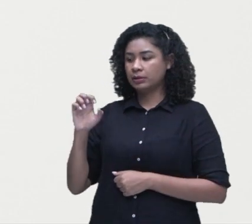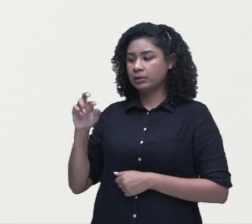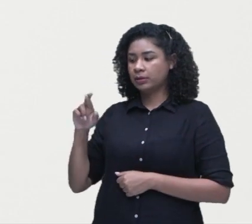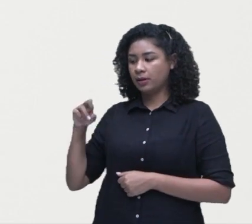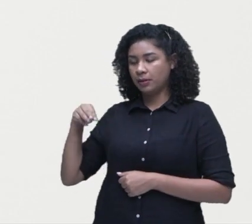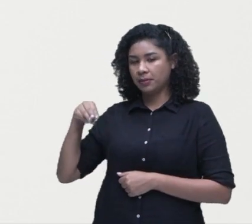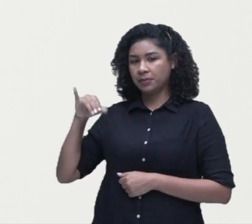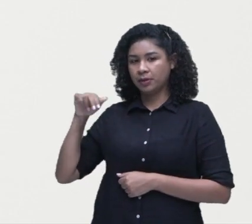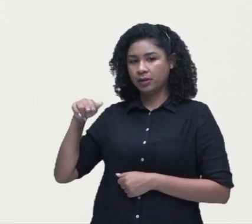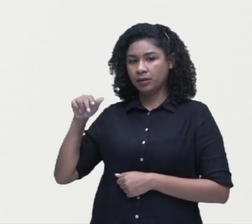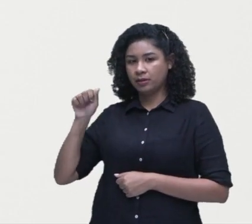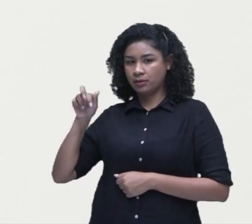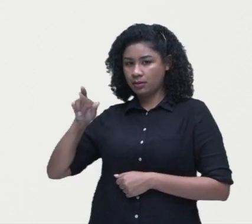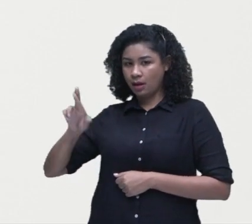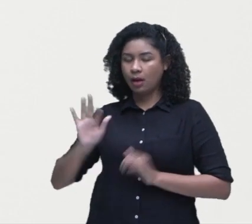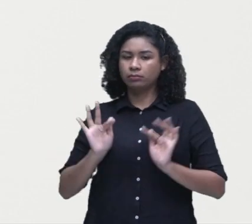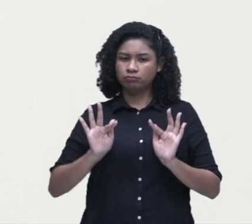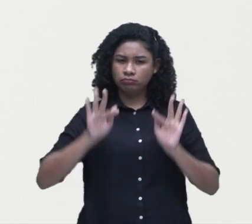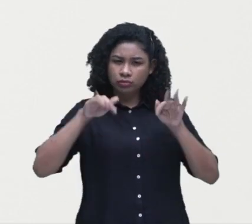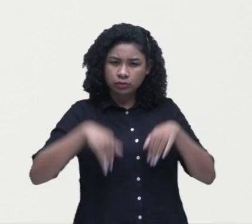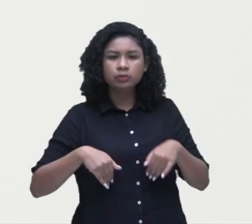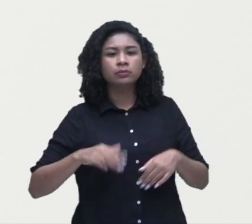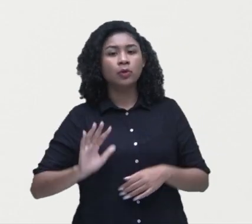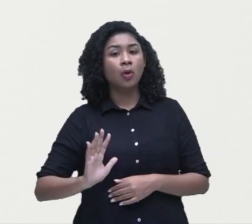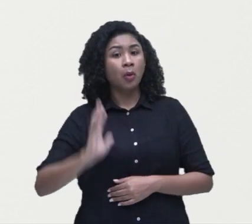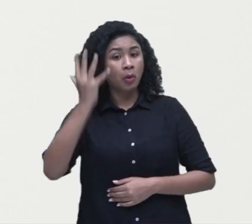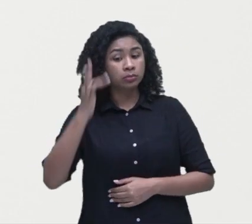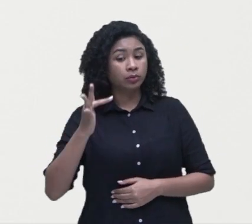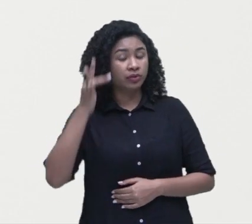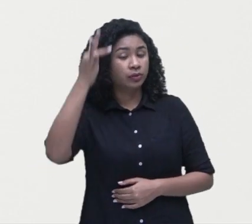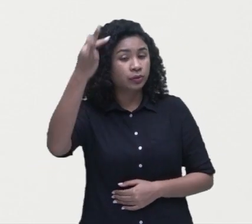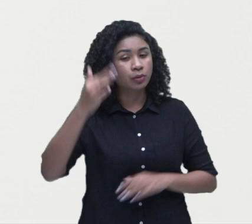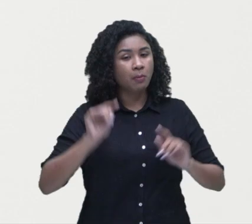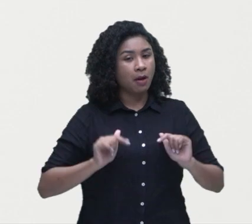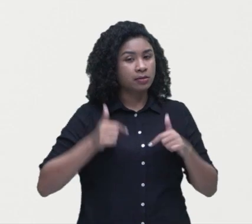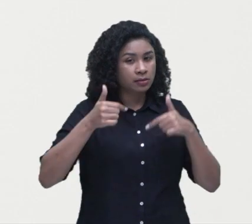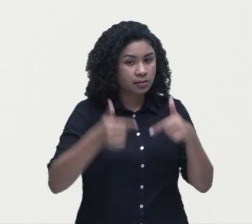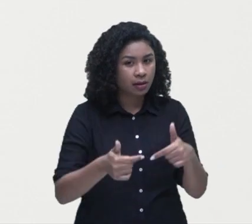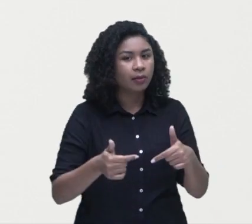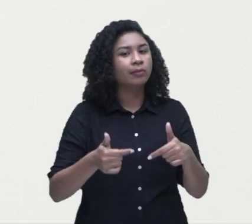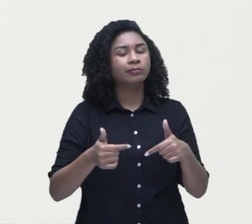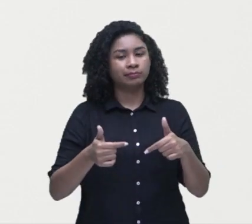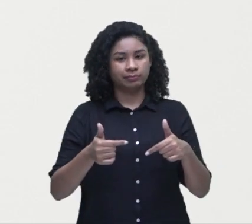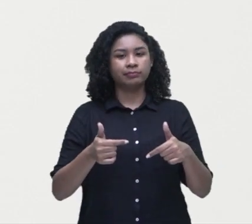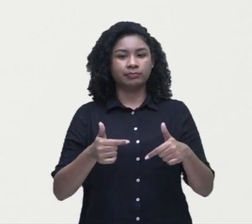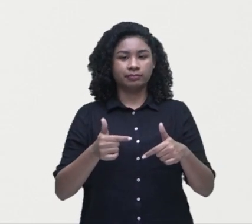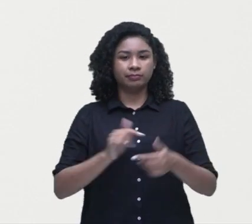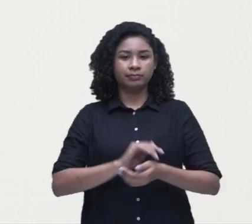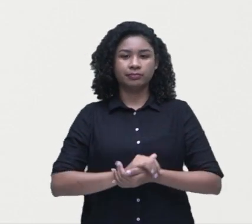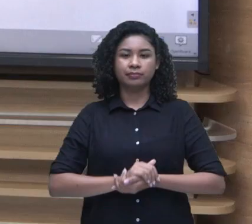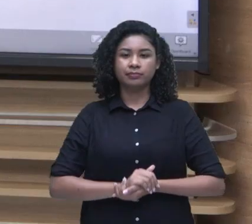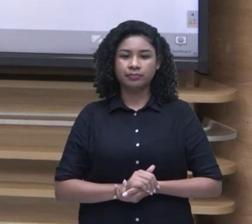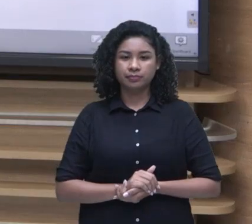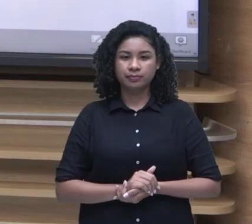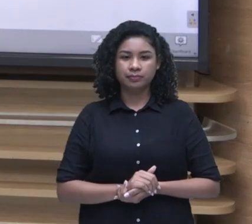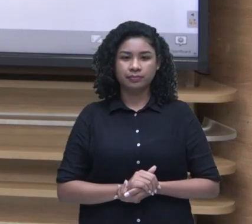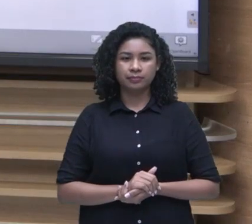também indicando uma ação que ocorrerá no tempo futuro em relação ao tempo